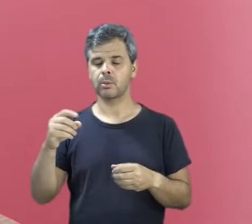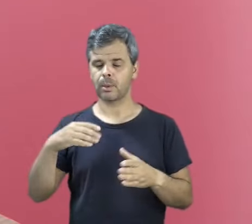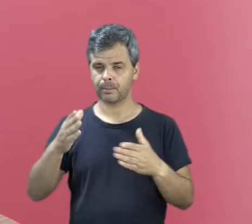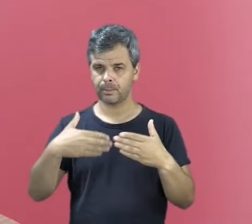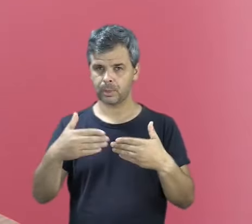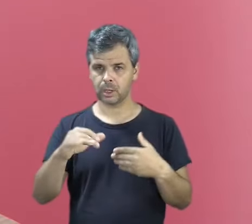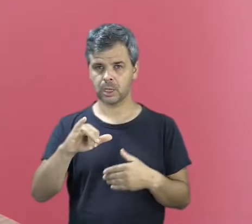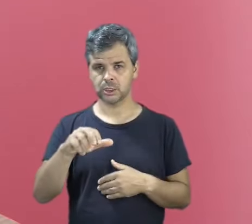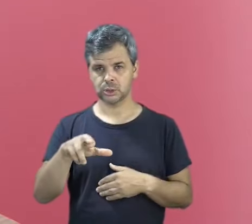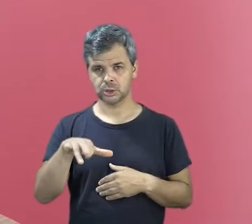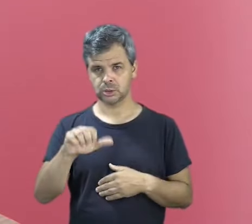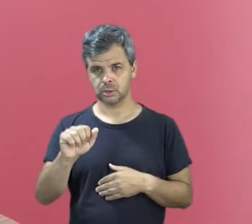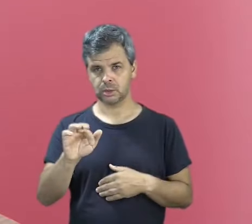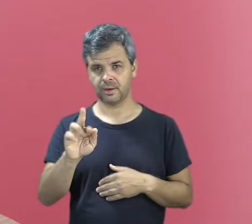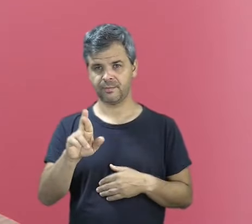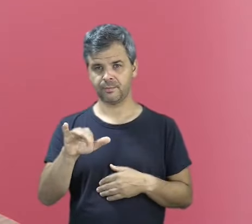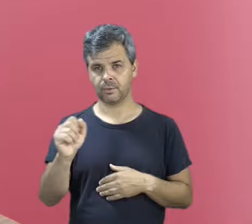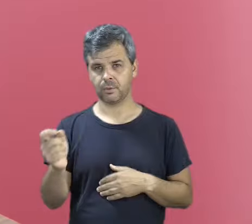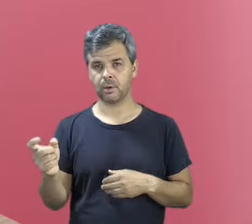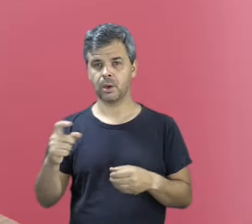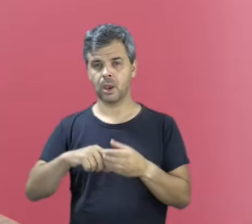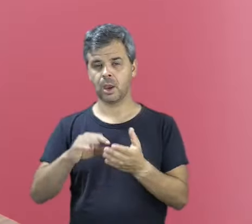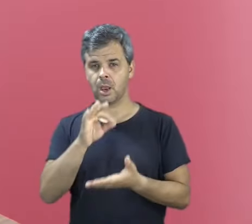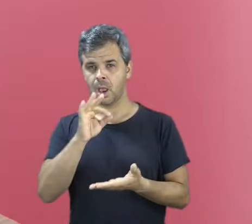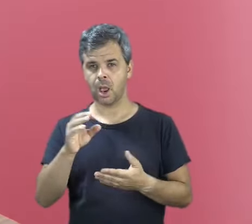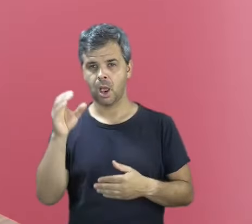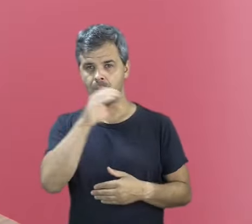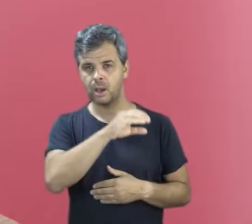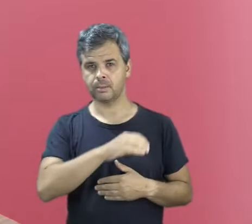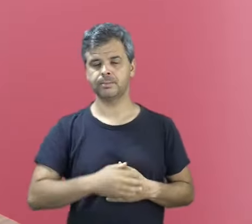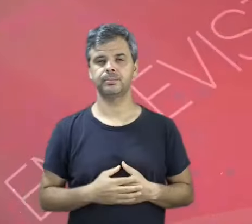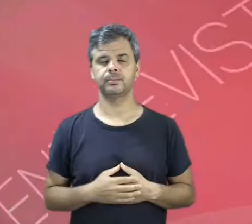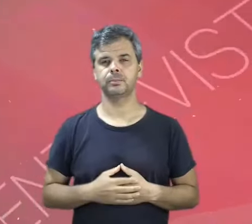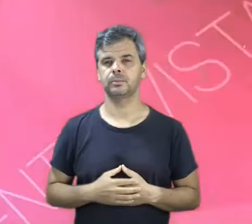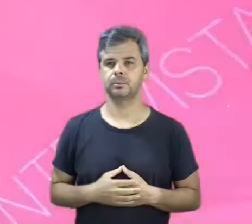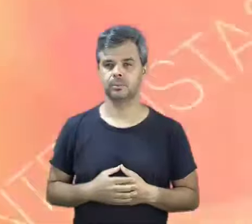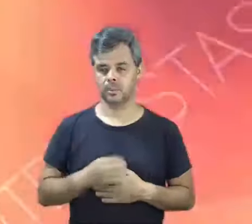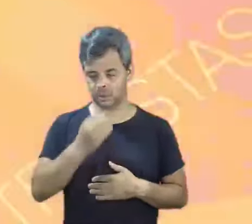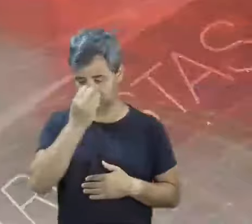conversando com a Janaína Fernandes. Não sai daí, porque o Café PT volta já já.